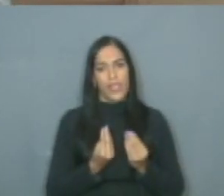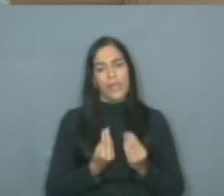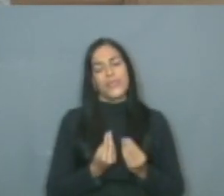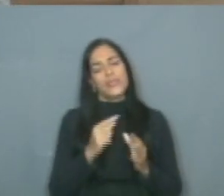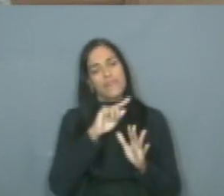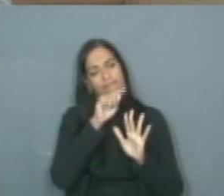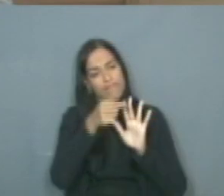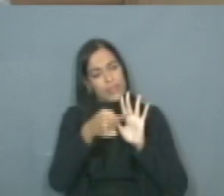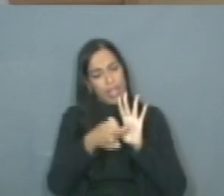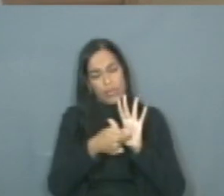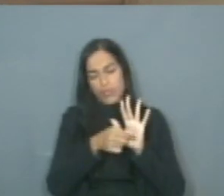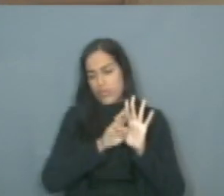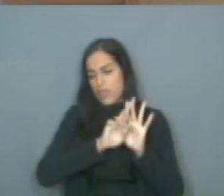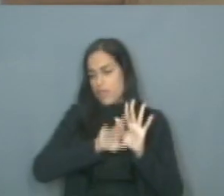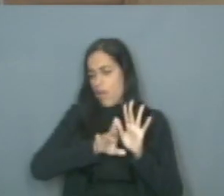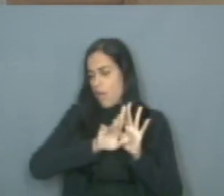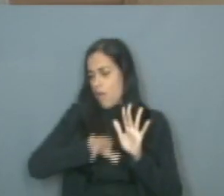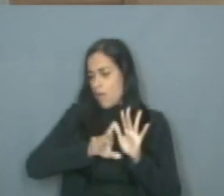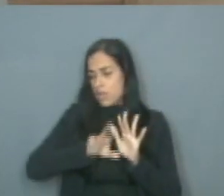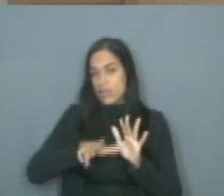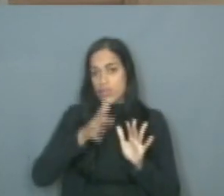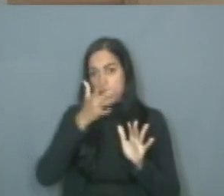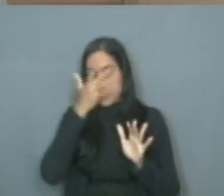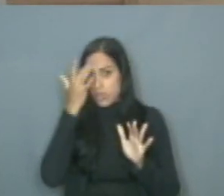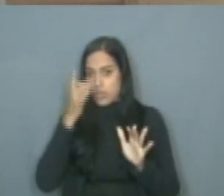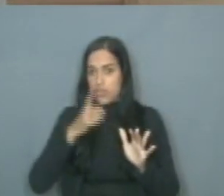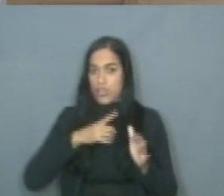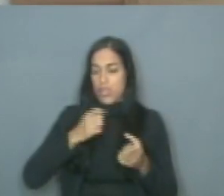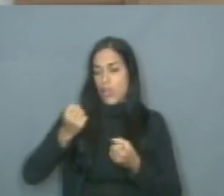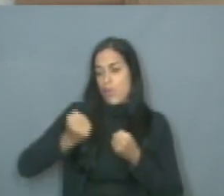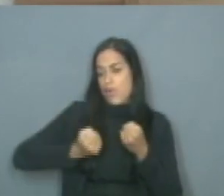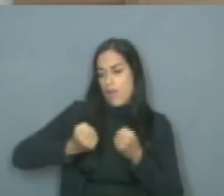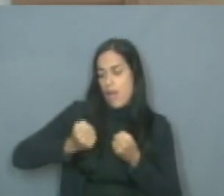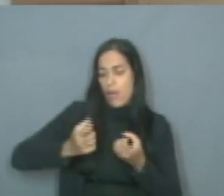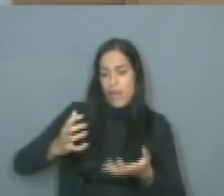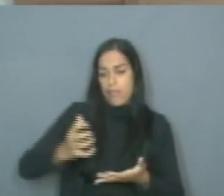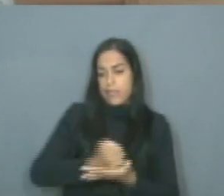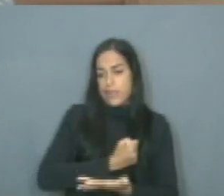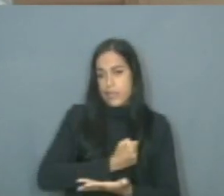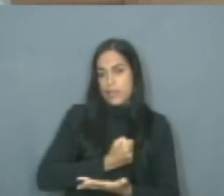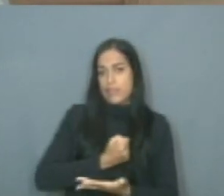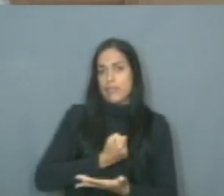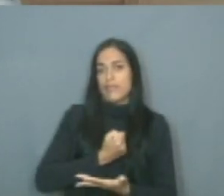muitas denúncias de pessoas que têm seus veículos rebocados,